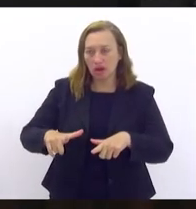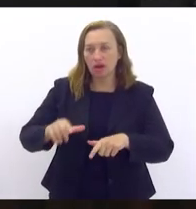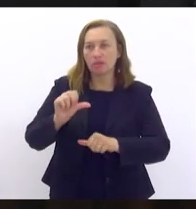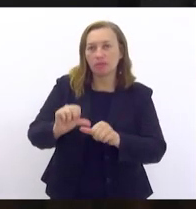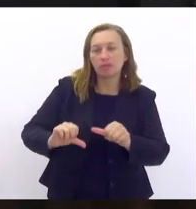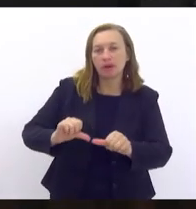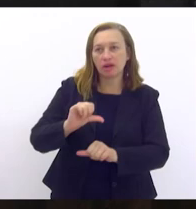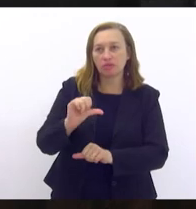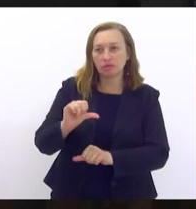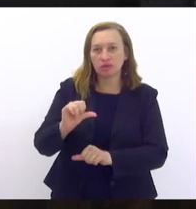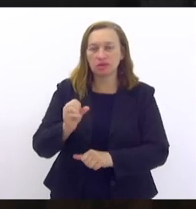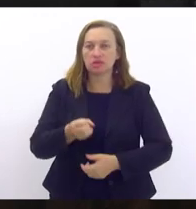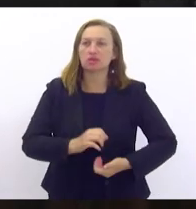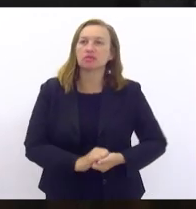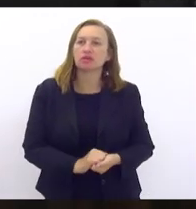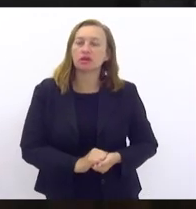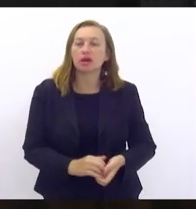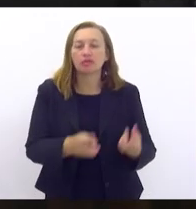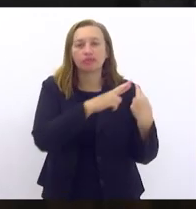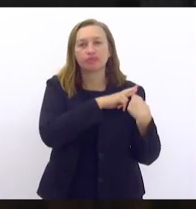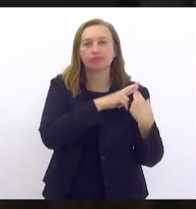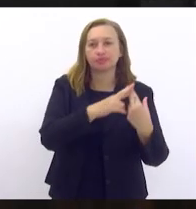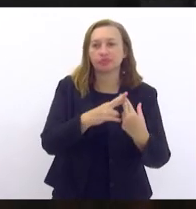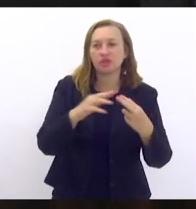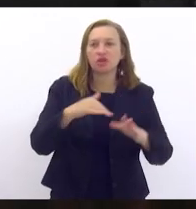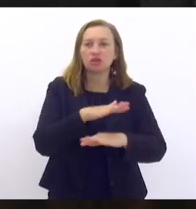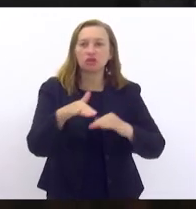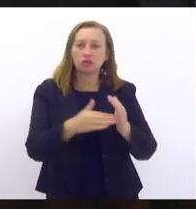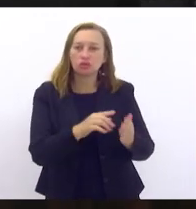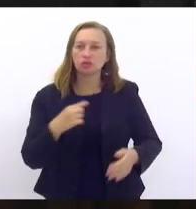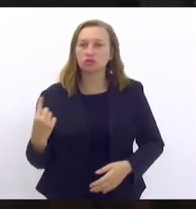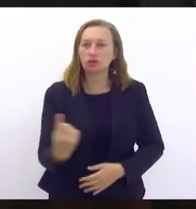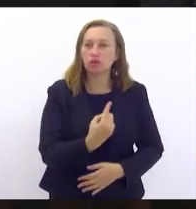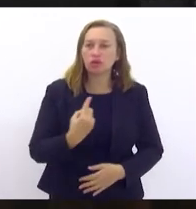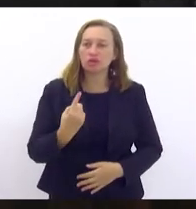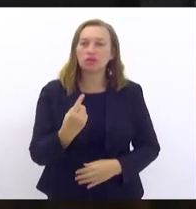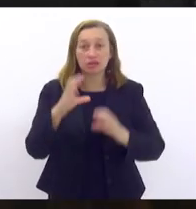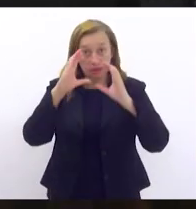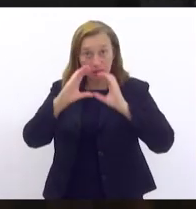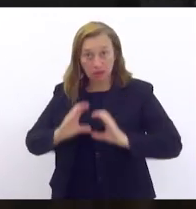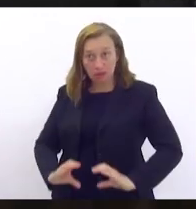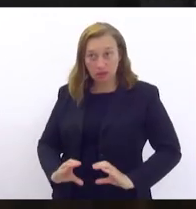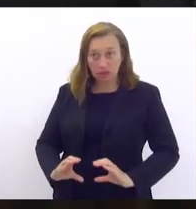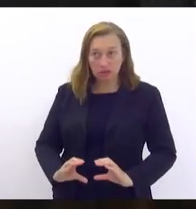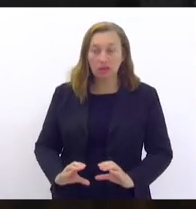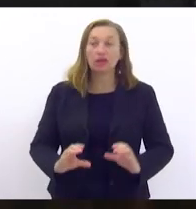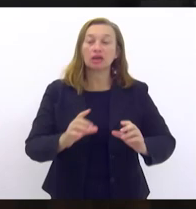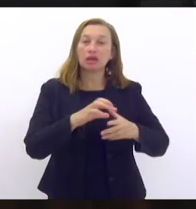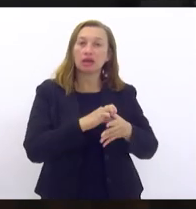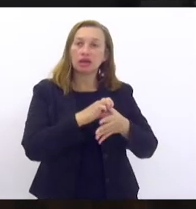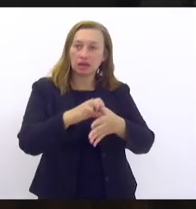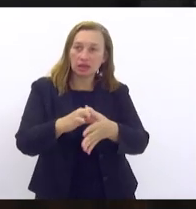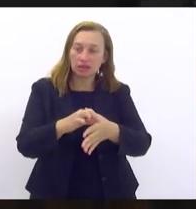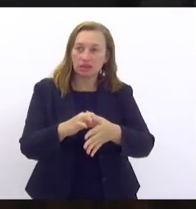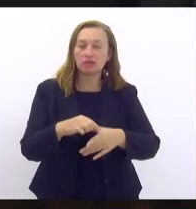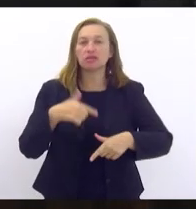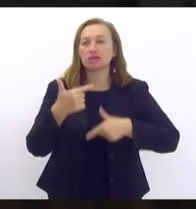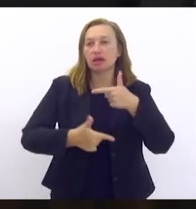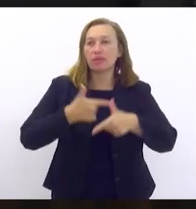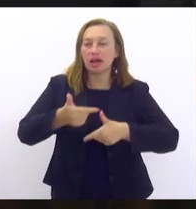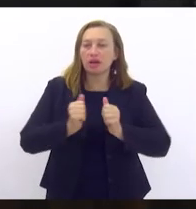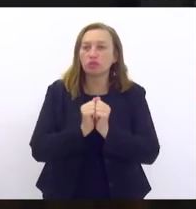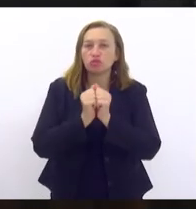mudança é responsabilidade de todos nós cidadãos e líderes trabalharmos